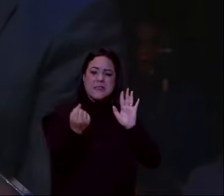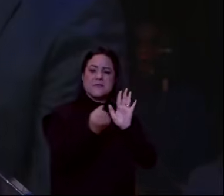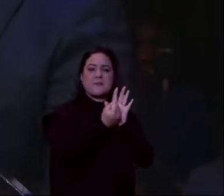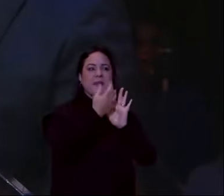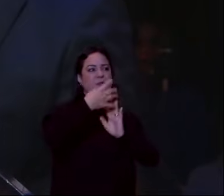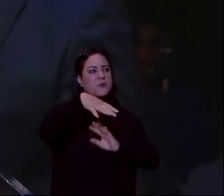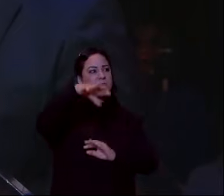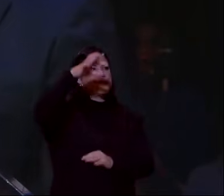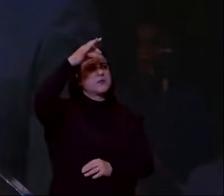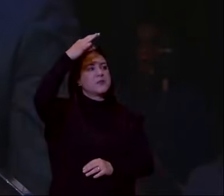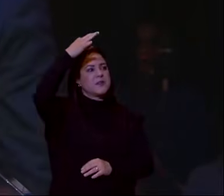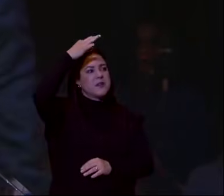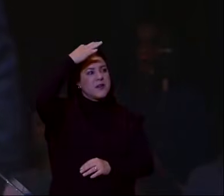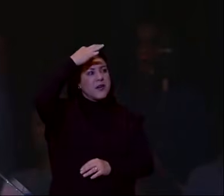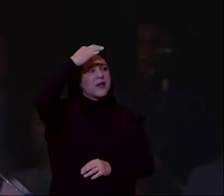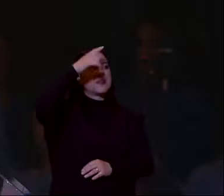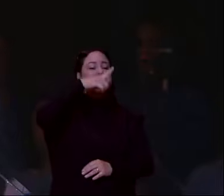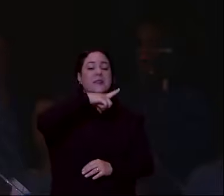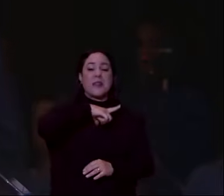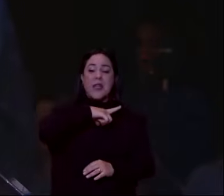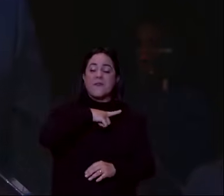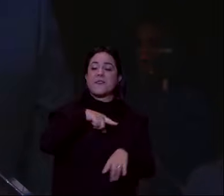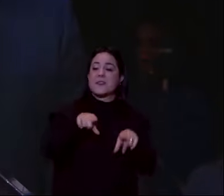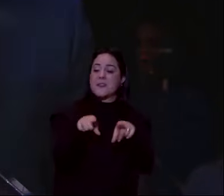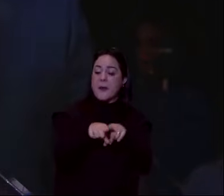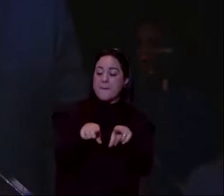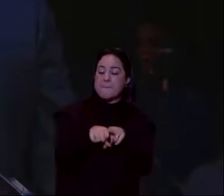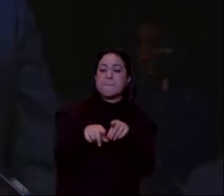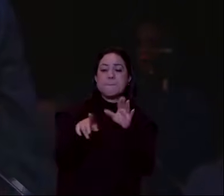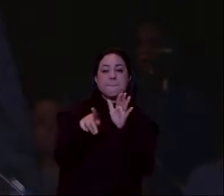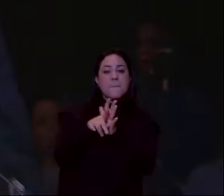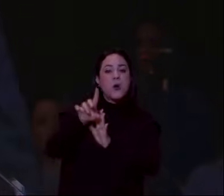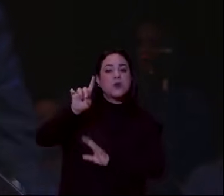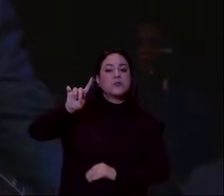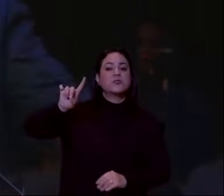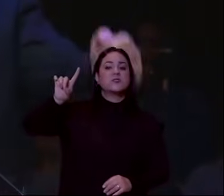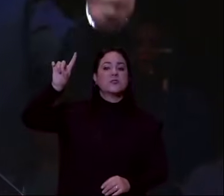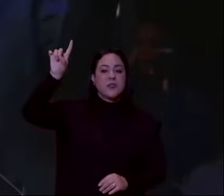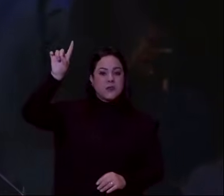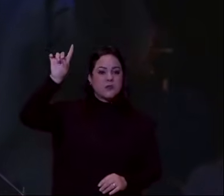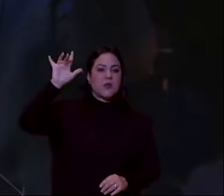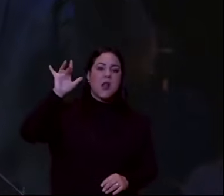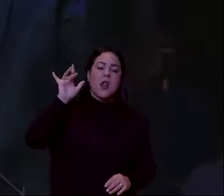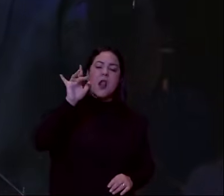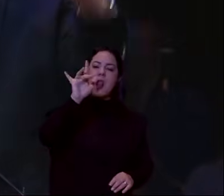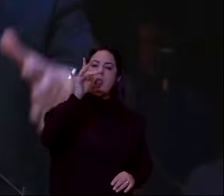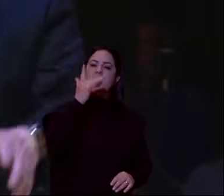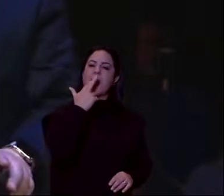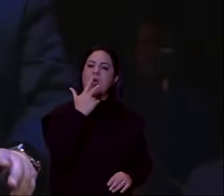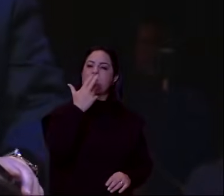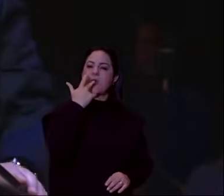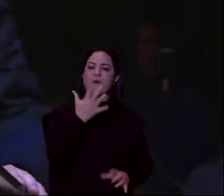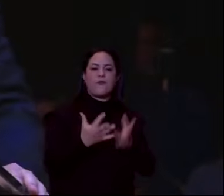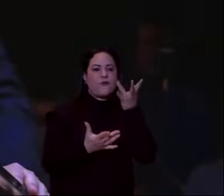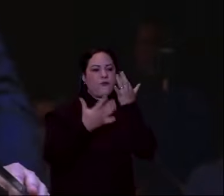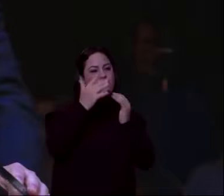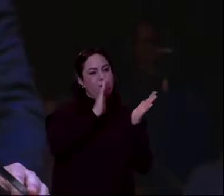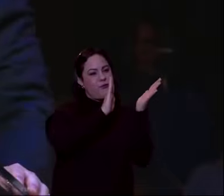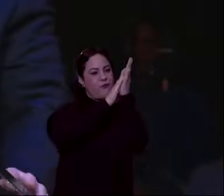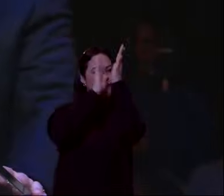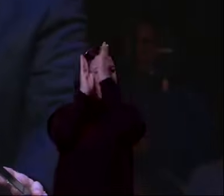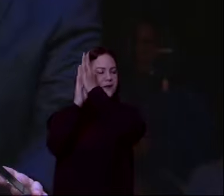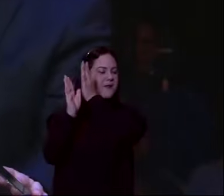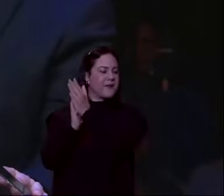com o Espírito Santo, recebem também de Deus uma língua de fogo. Louvado seja